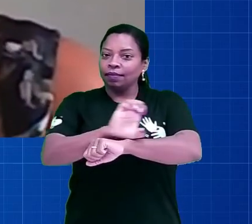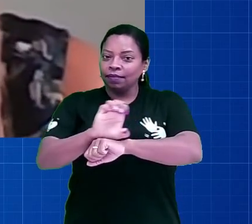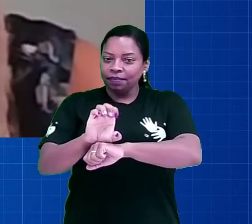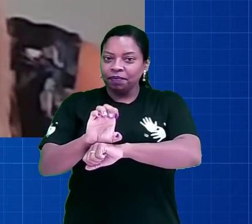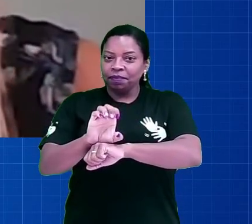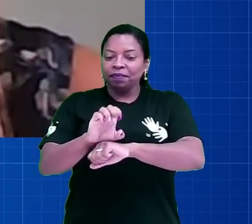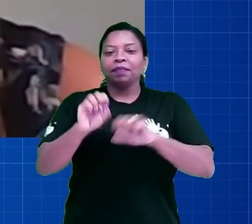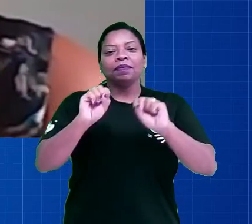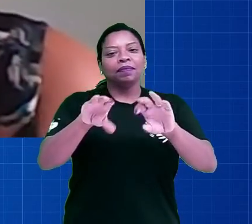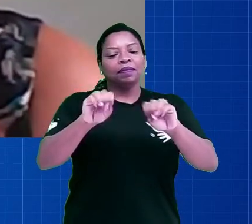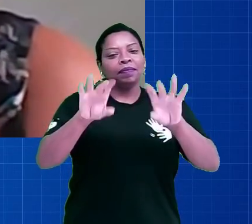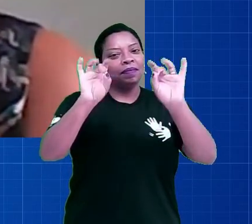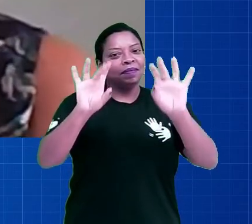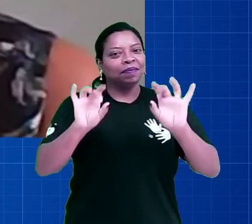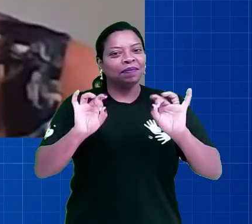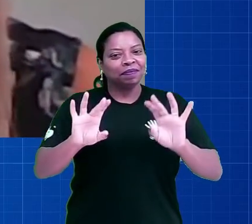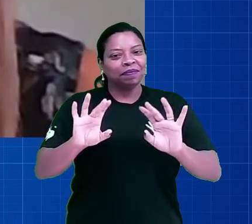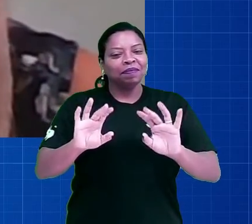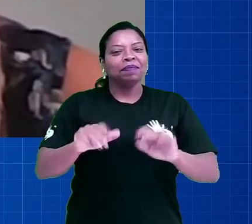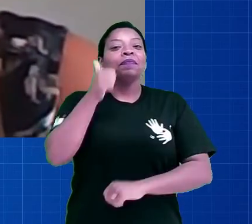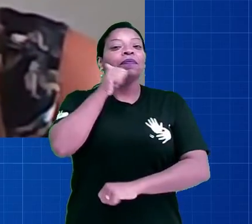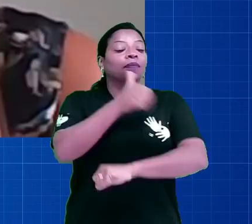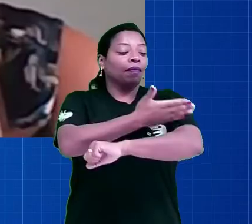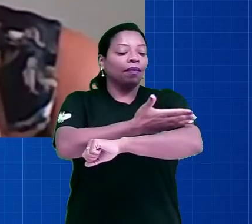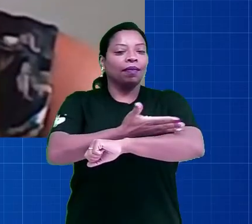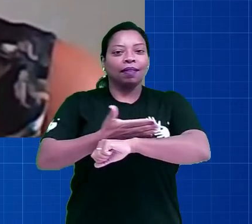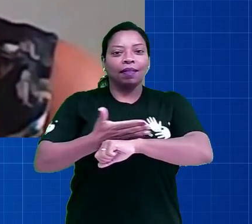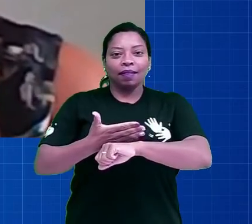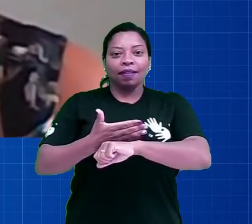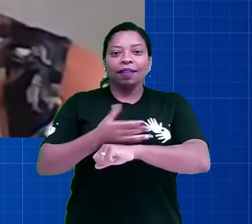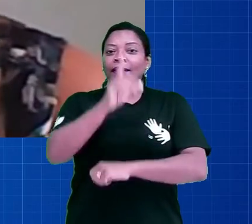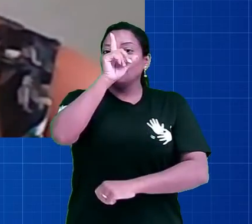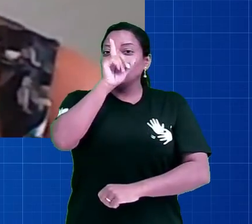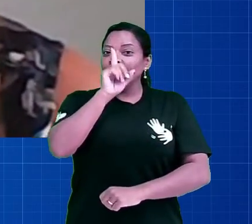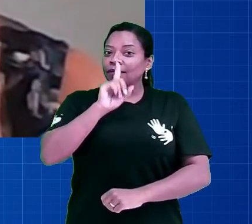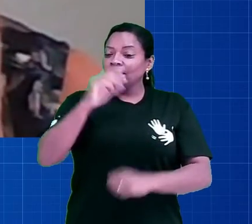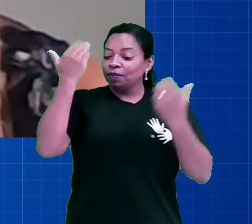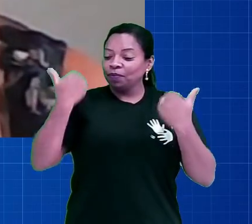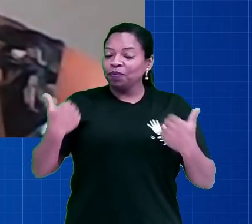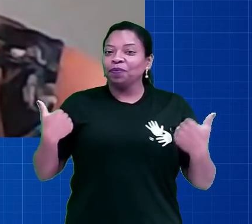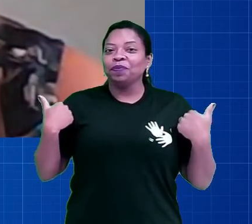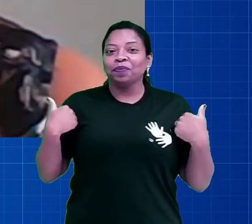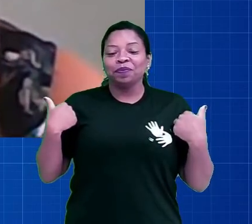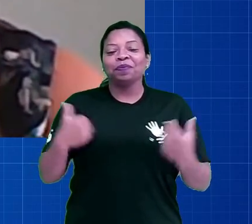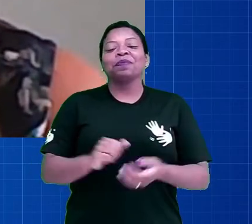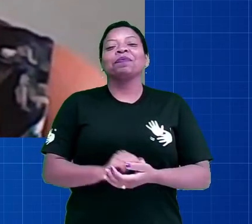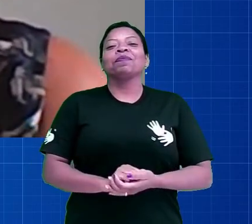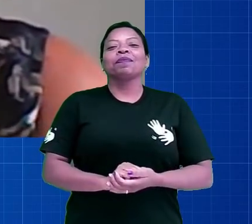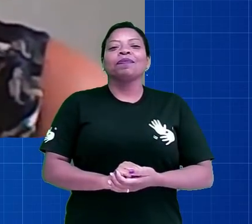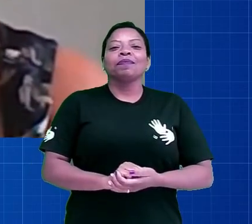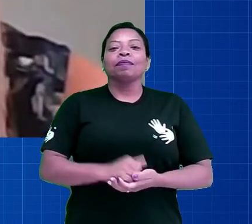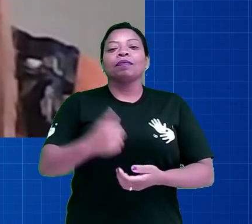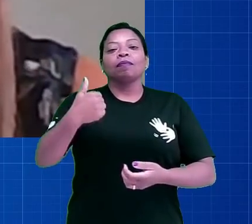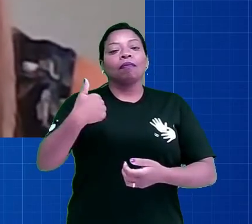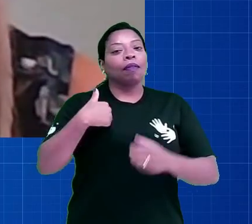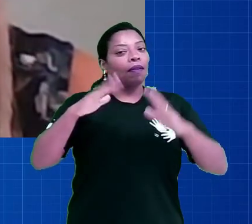Educação Especial. Sou mulher branca, cabelos loiros, na altura um pouco abaixo do ombro.